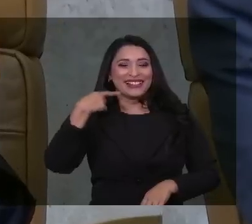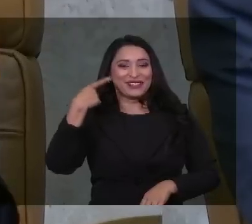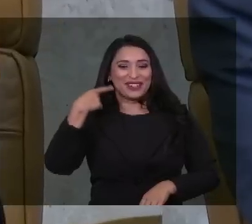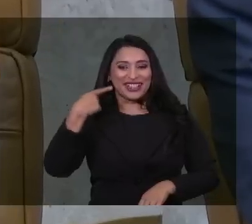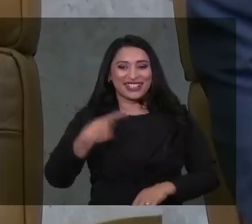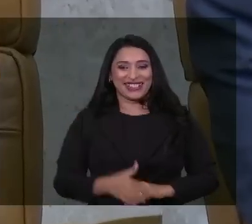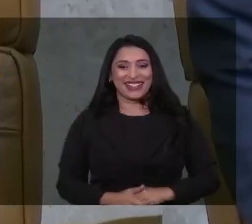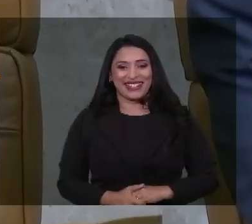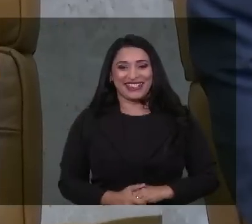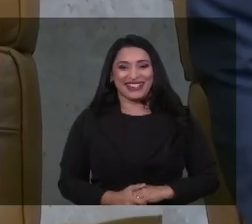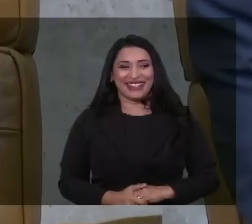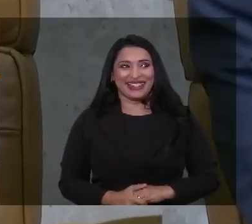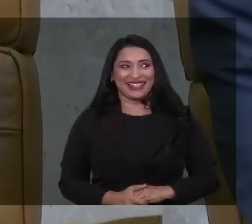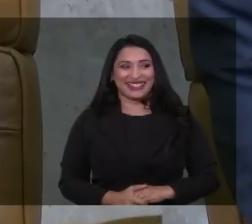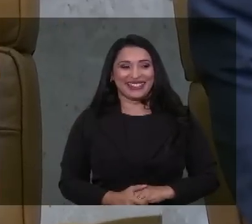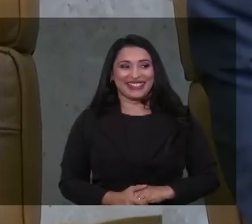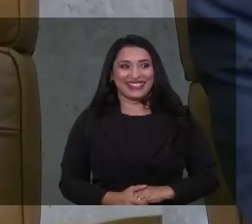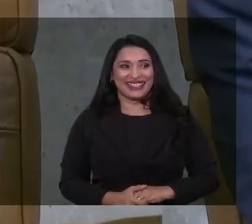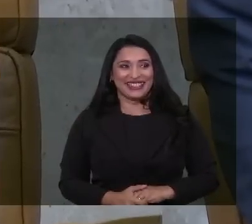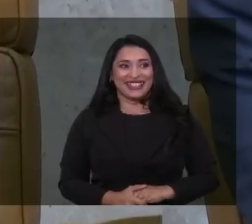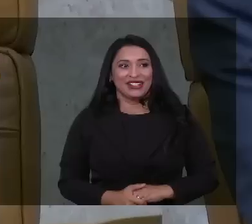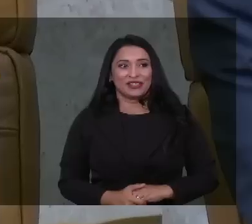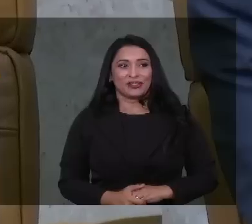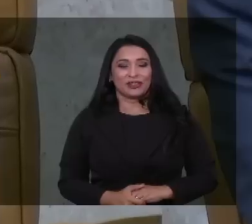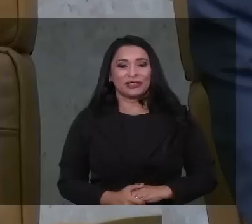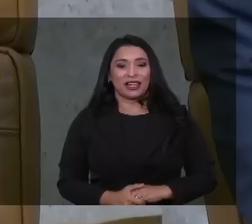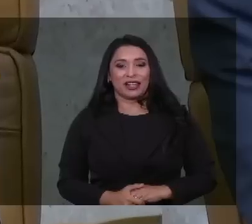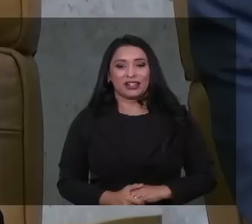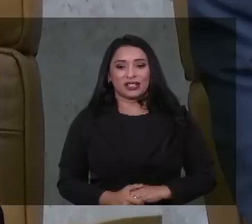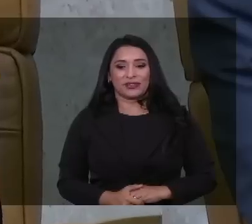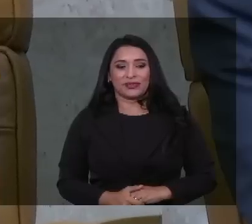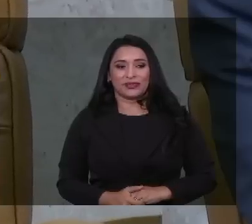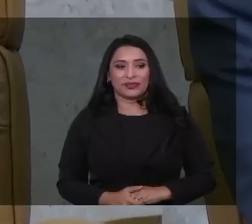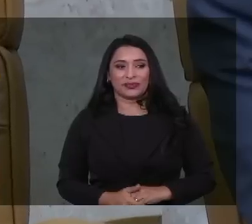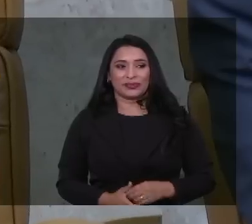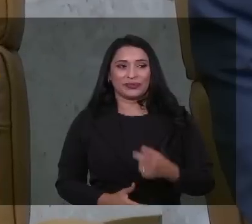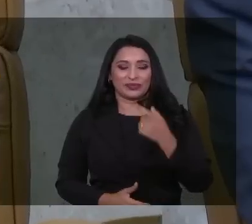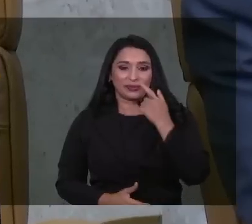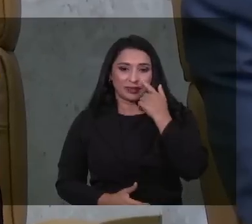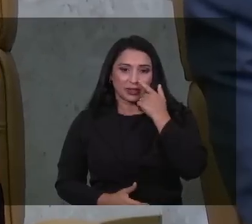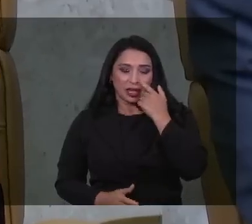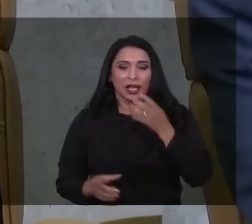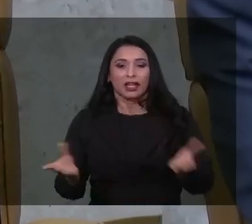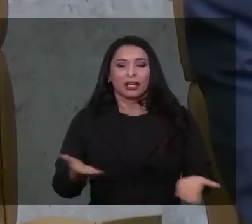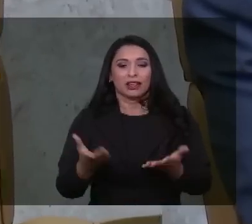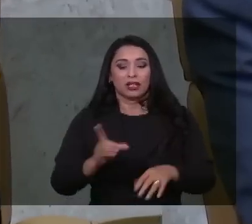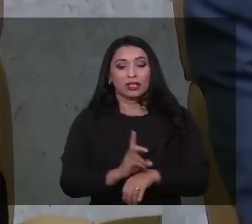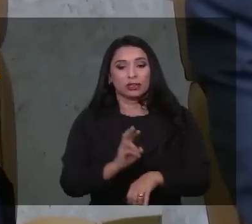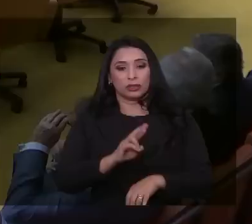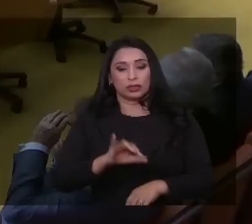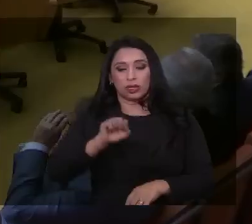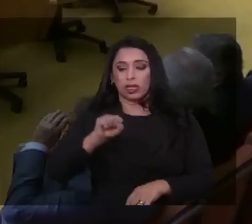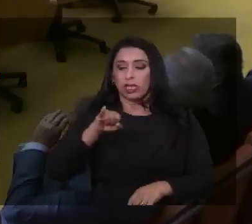do Conselho Federal da Ordem dos Advogados do Brasil, o eminente e estimado doutor José Alberto Simonetti. Muito obrigado,